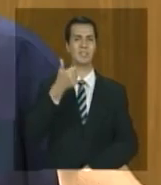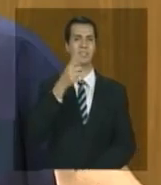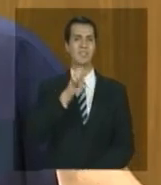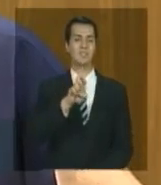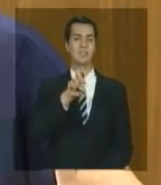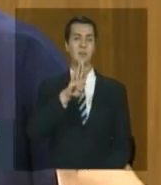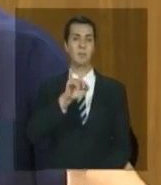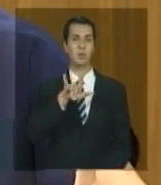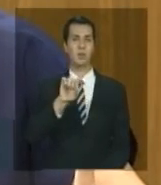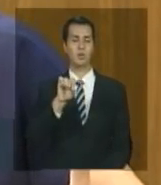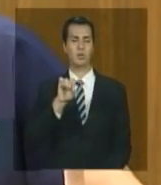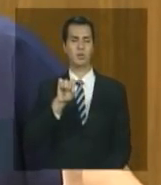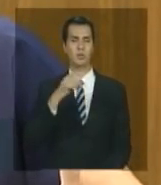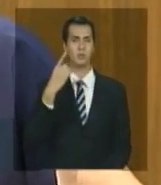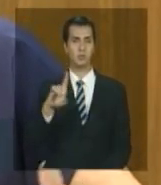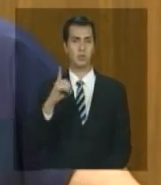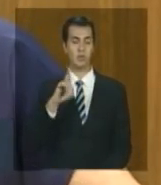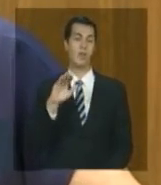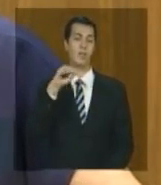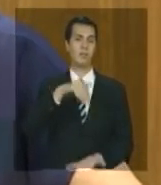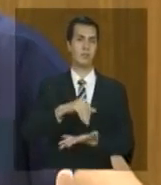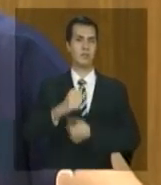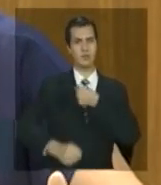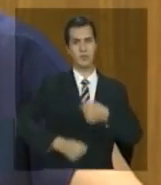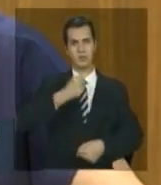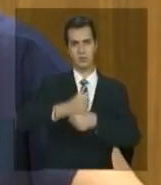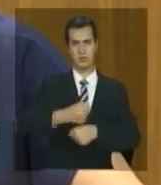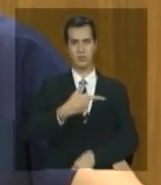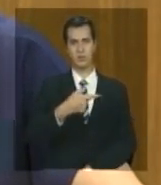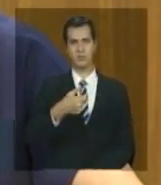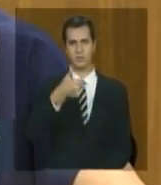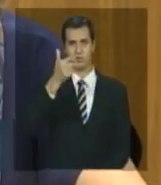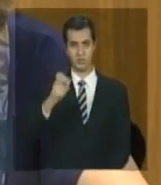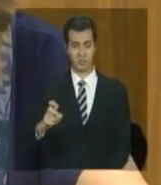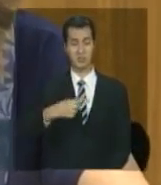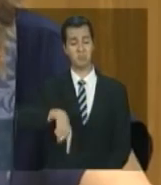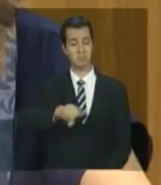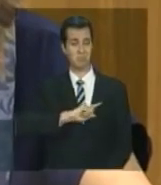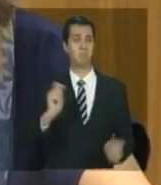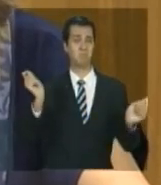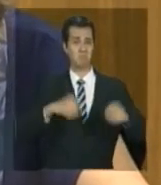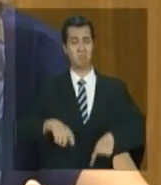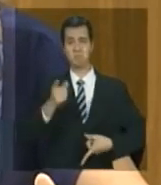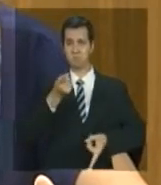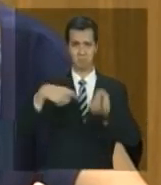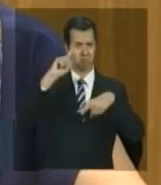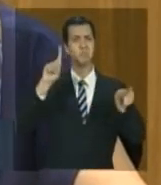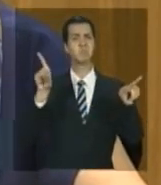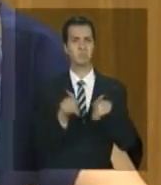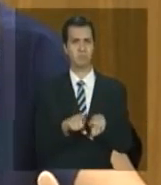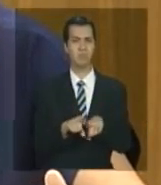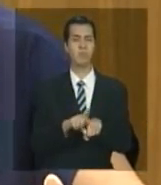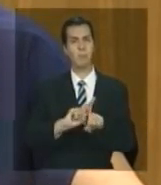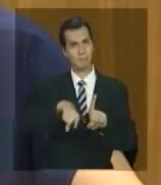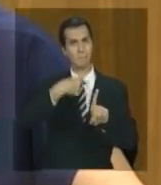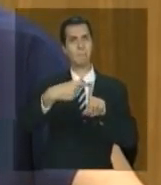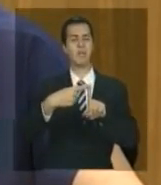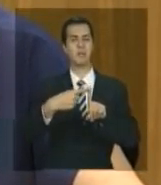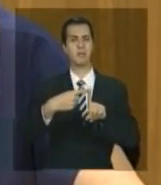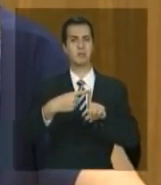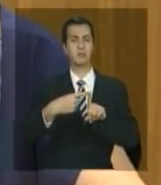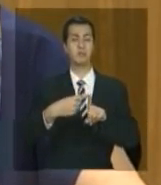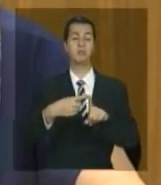possível, é uma meta que pode até ser superada, na medida em que confiamos todos também na superação dos efeitos da